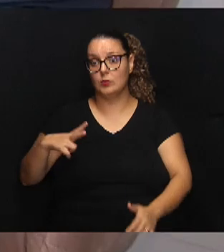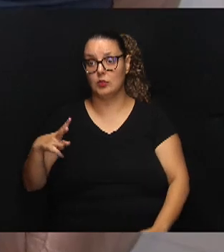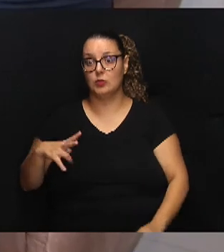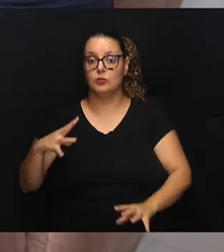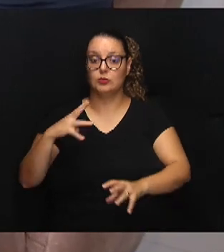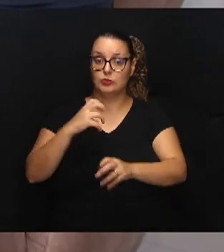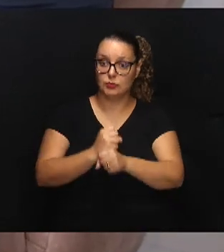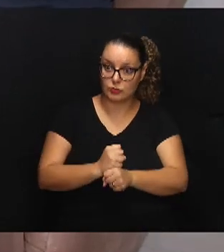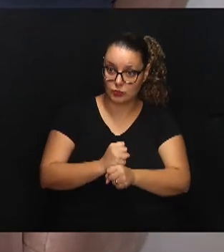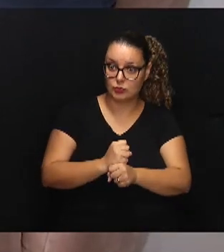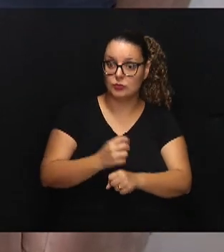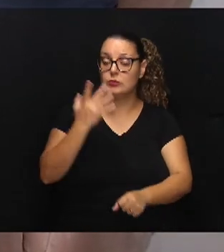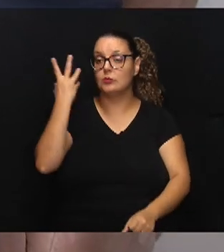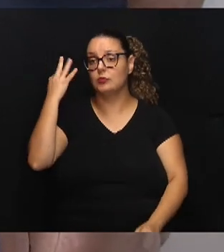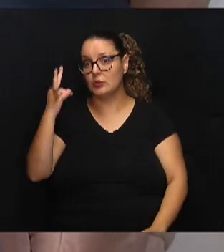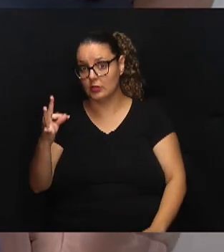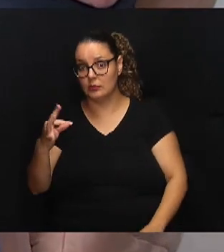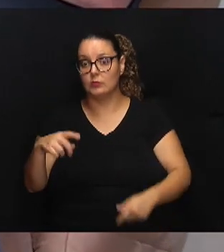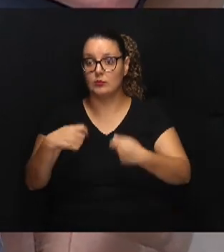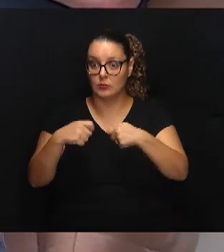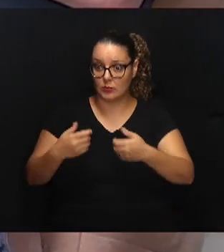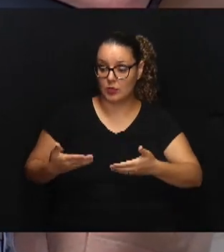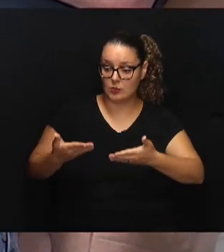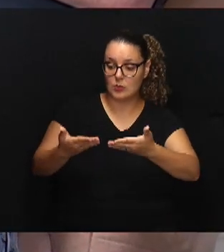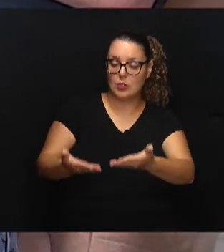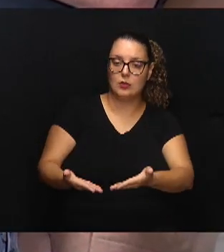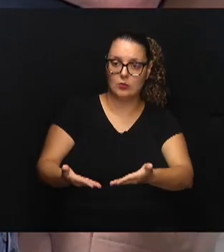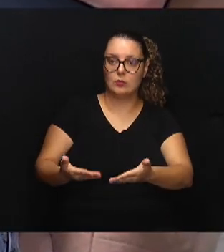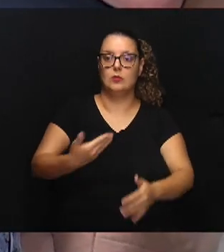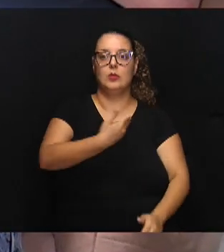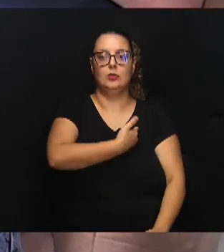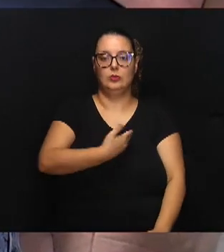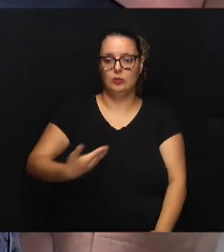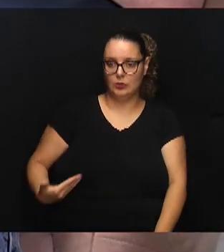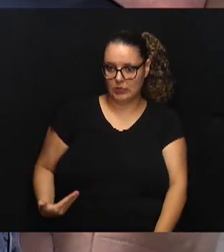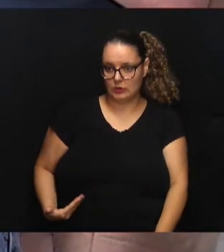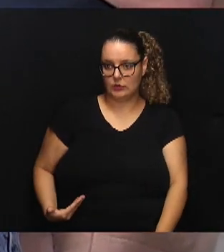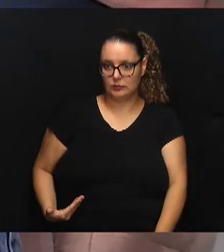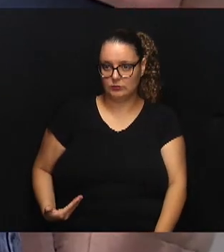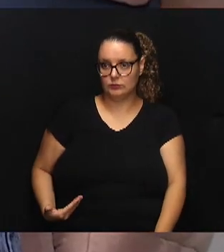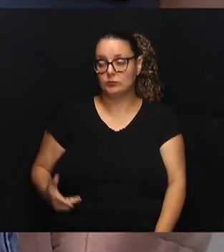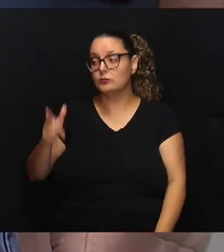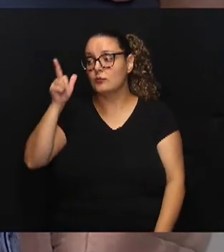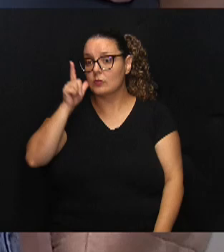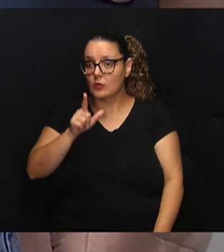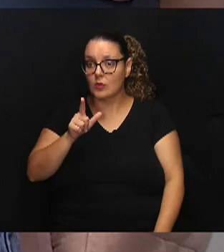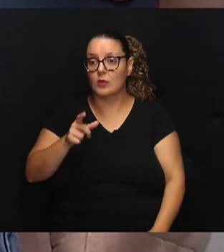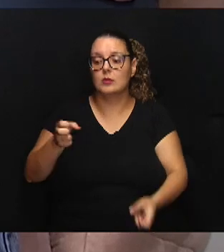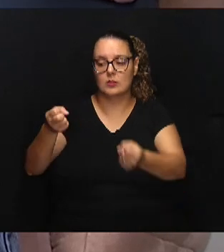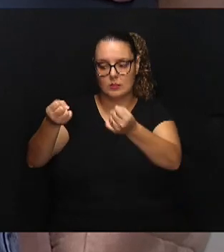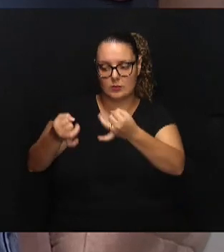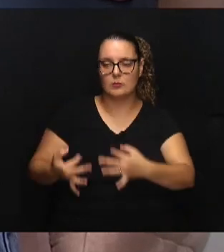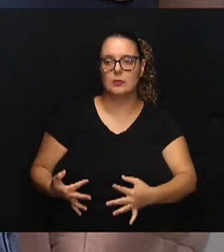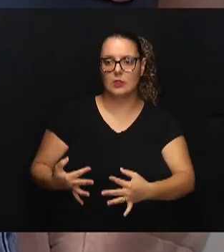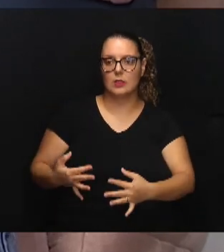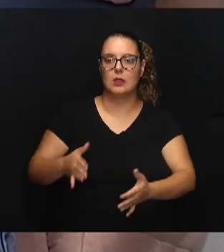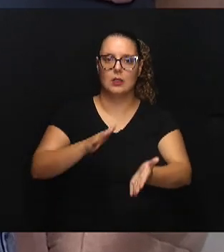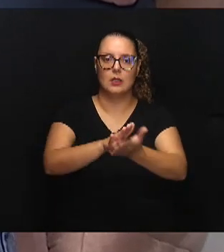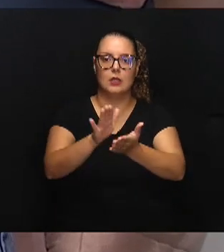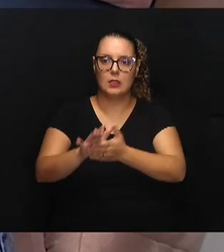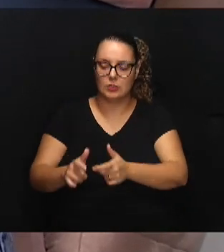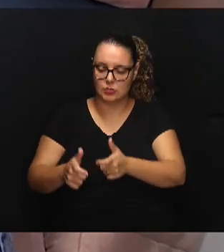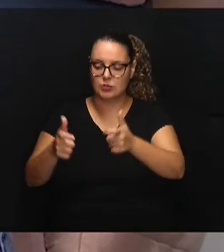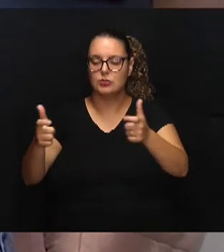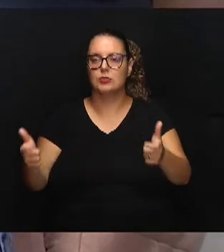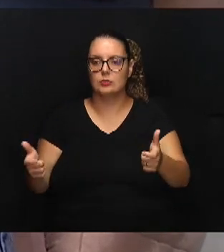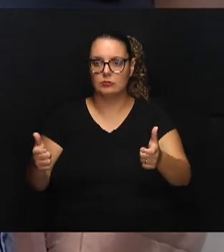que, teoricamente, deveria ser oferecido pelo governo, você consegue justificar esse gasto maior